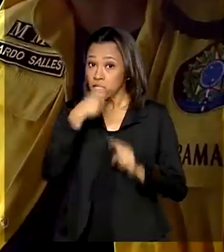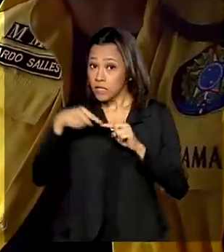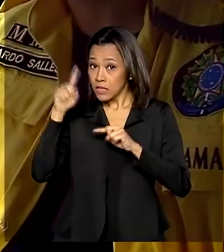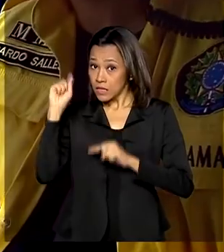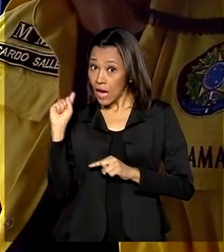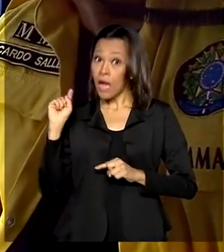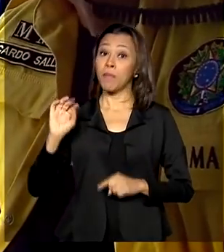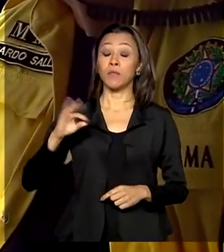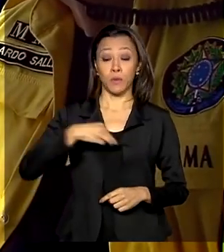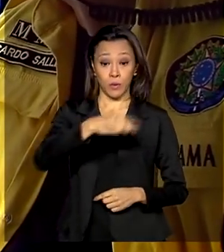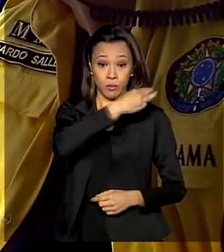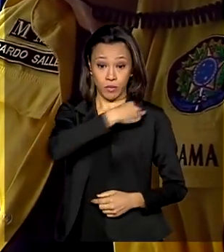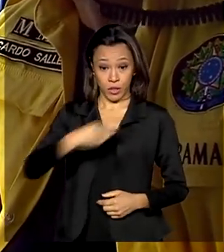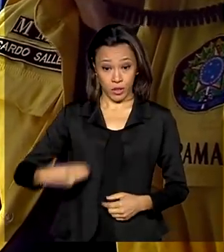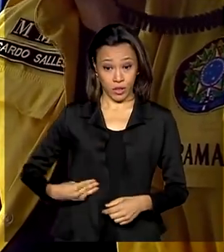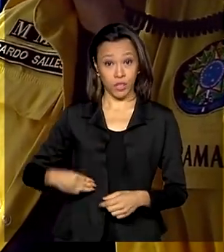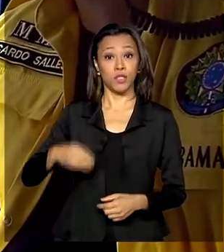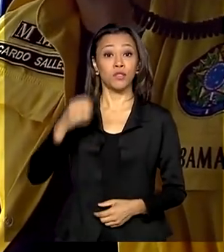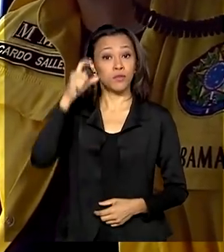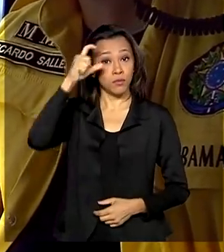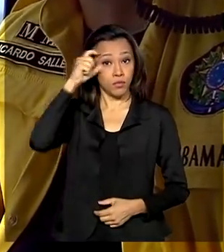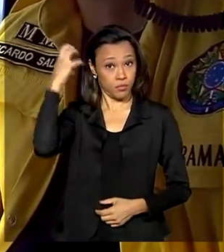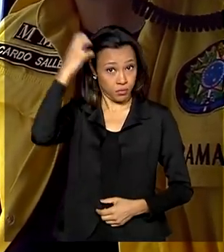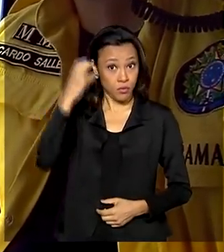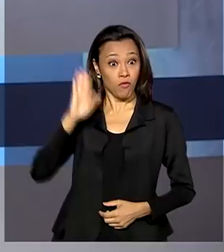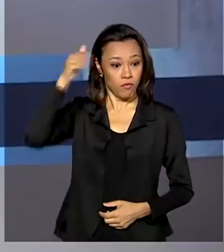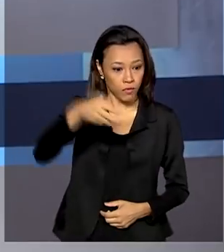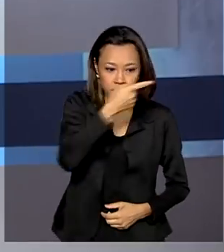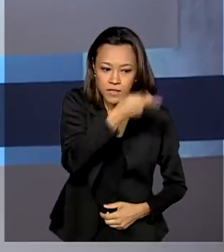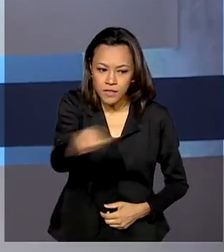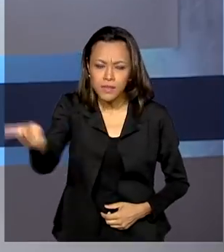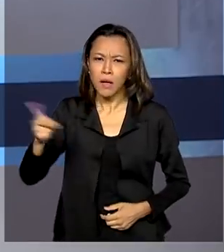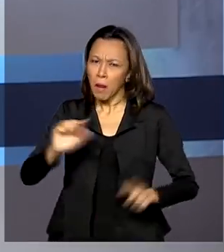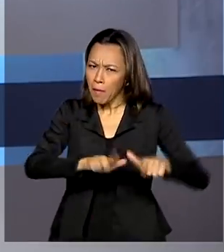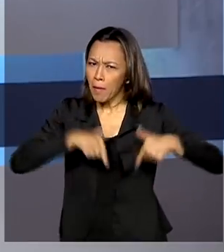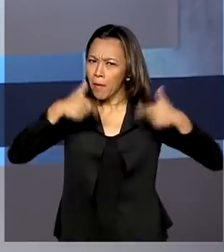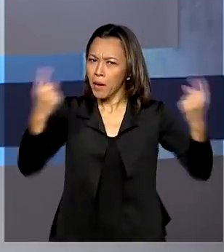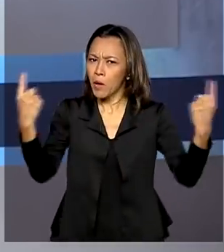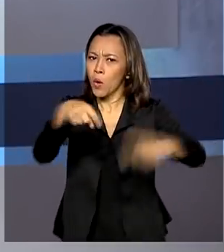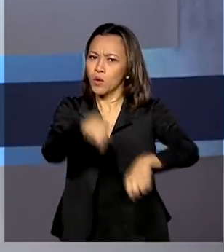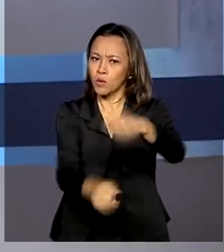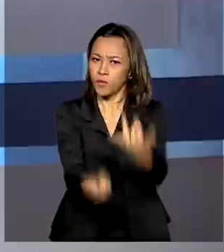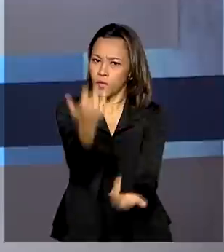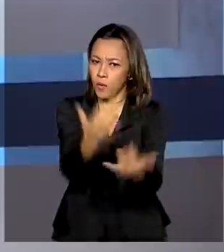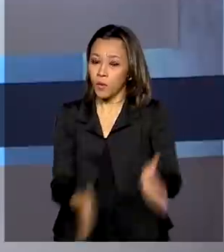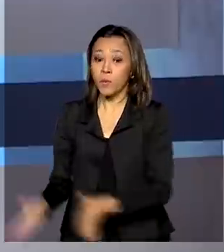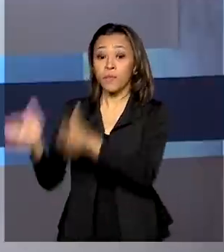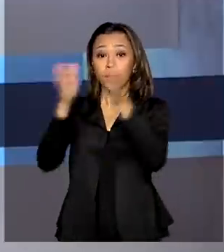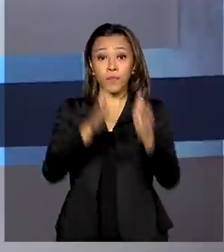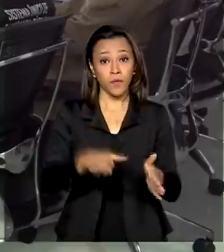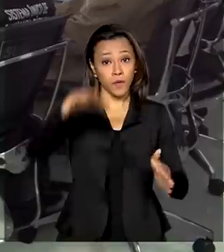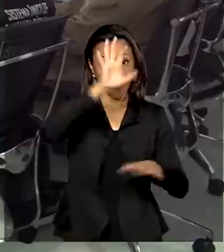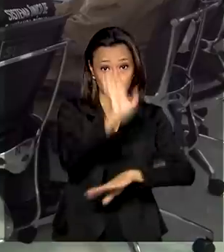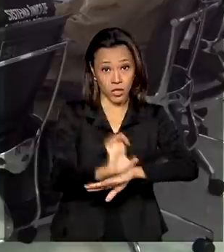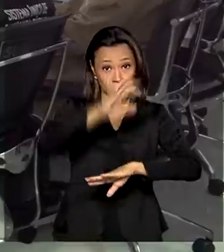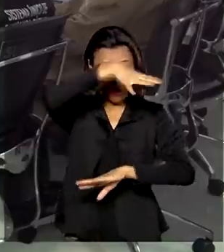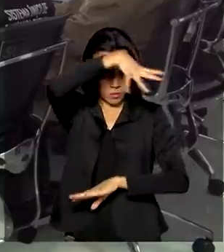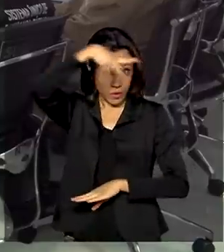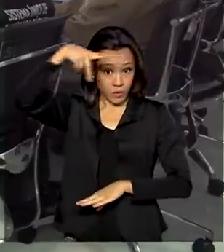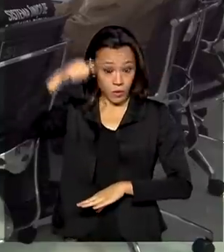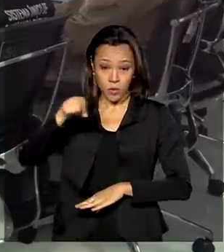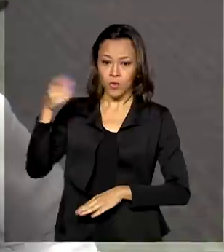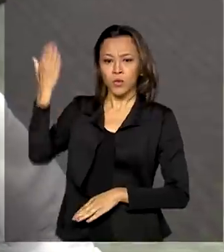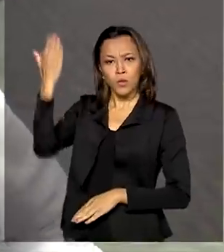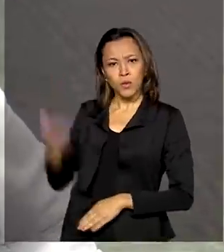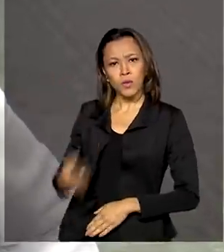Ambiente esteve na região para acompanhar o trabalho de combate ao fogo. No Mato Grosso, o ministro da Justiça reforça a ajuda